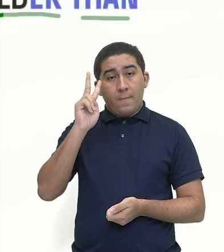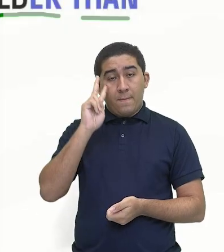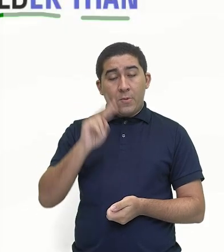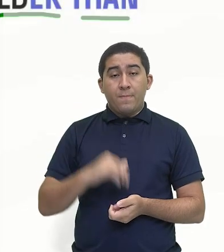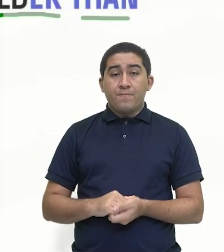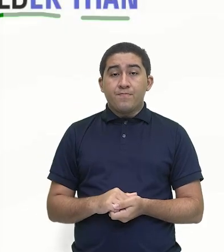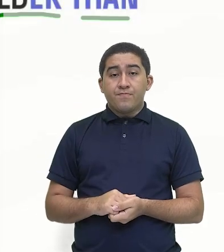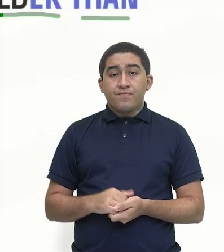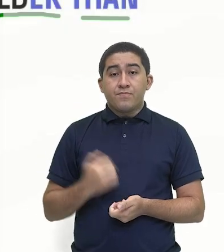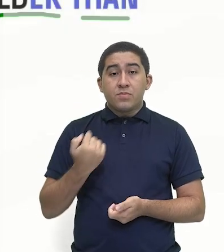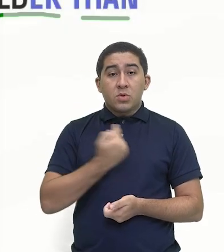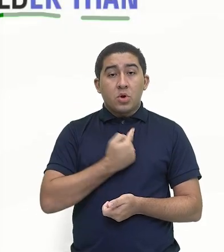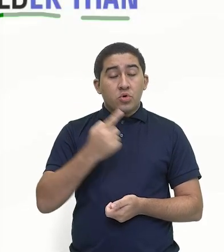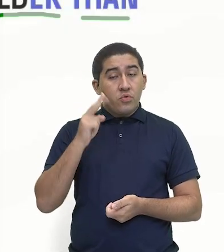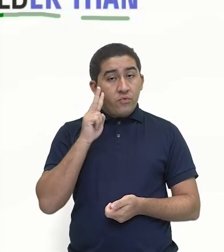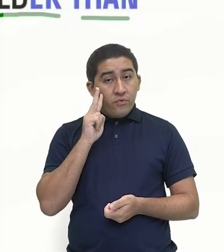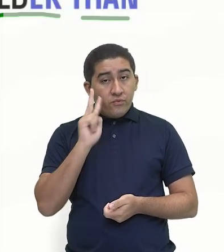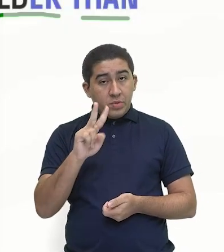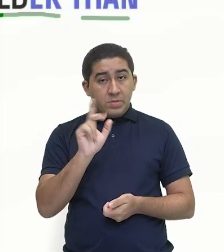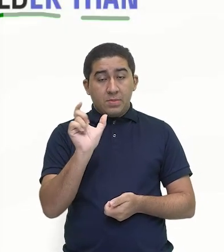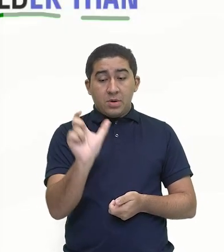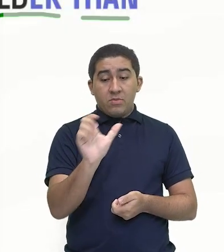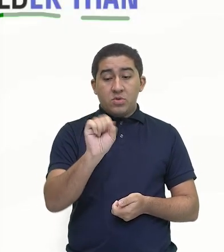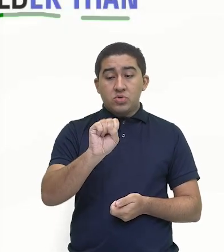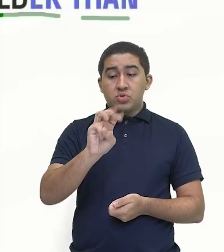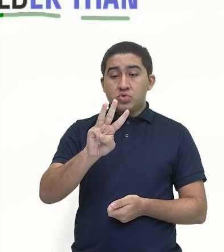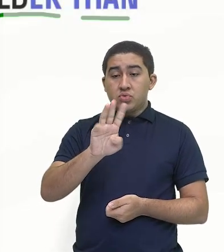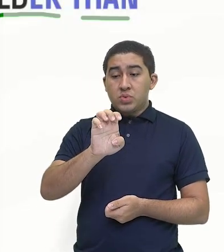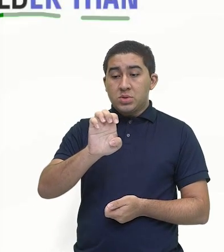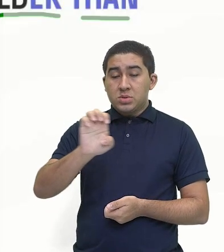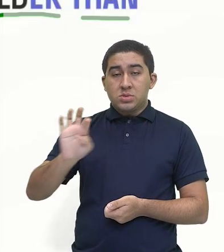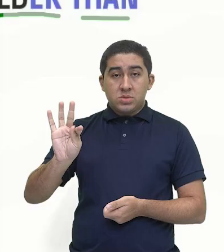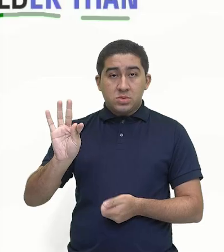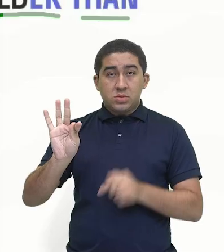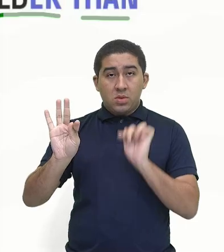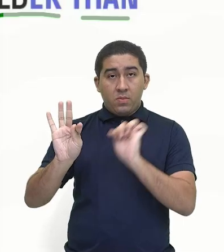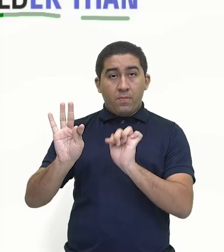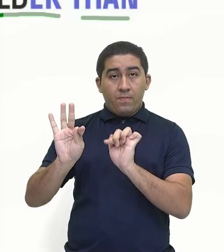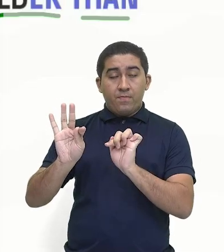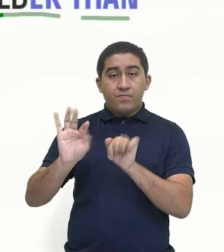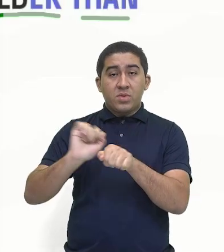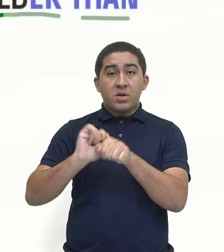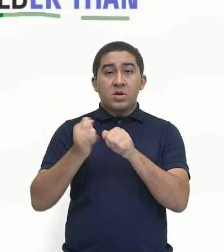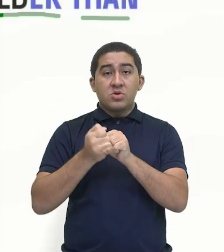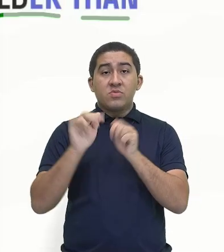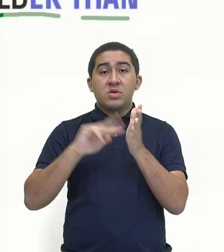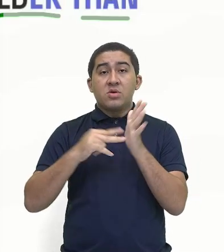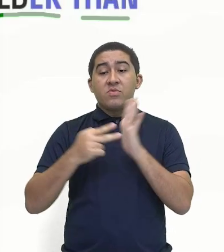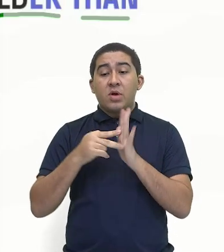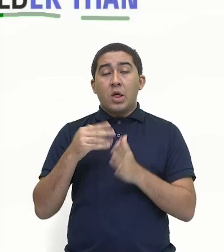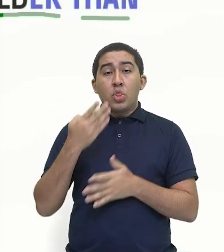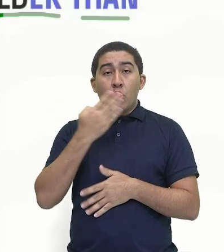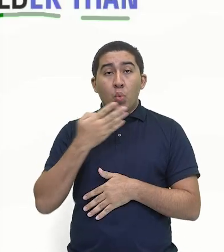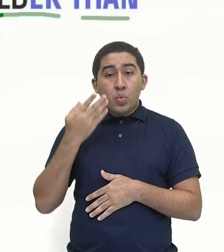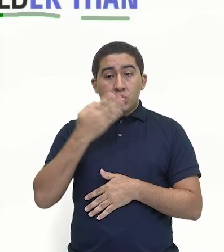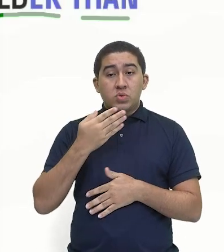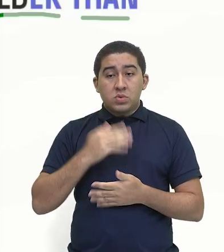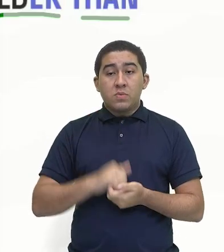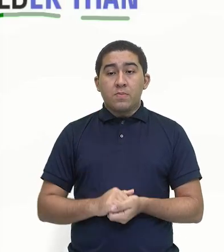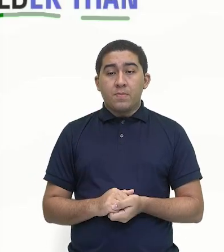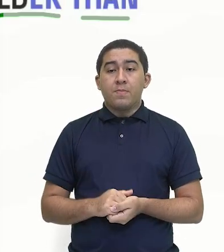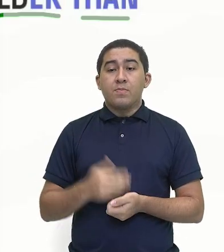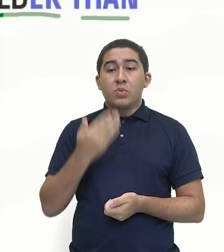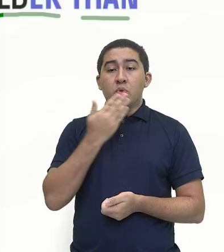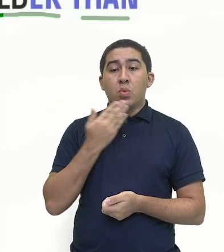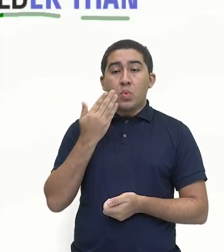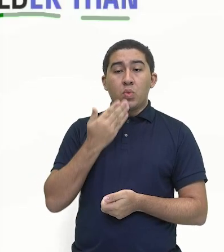viu o adjetivo sweet? O adjetivo sweet significa doce. Se eu quiser falar